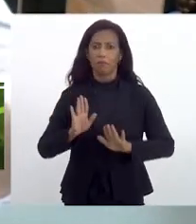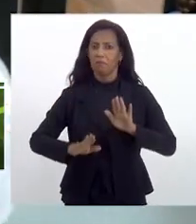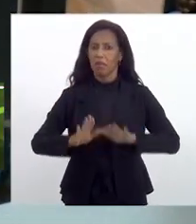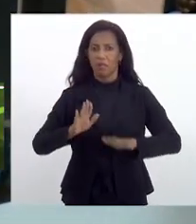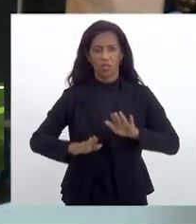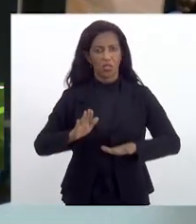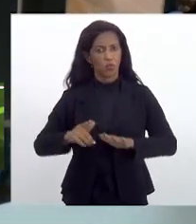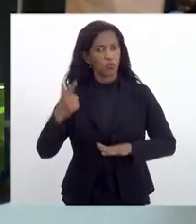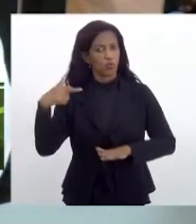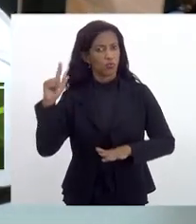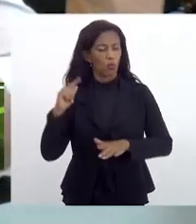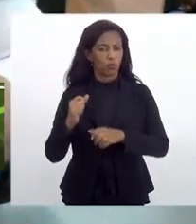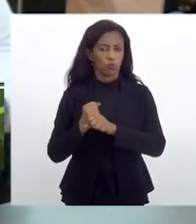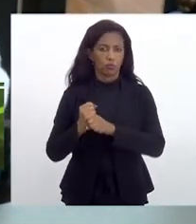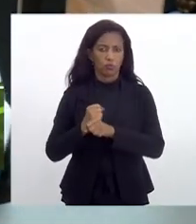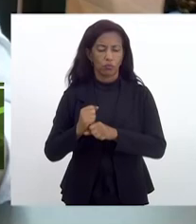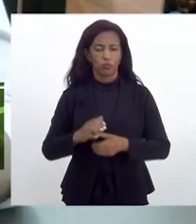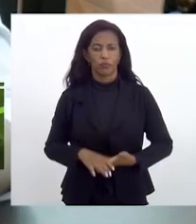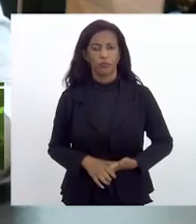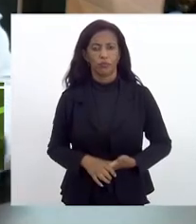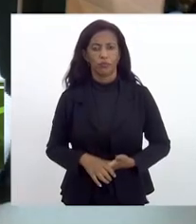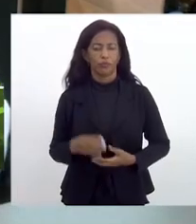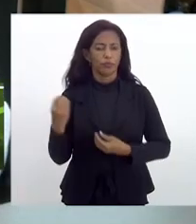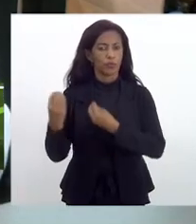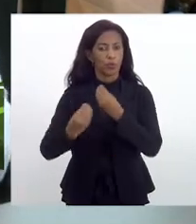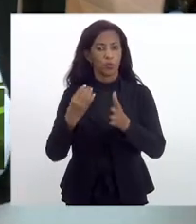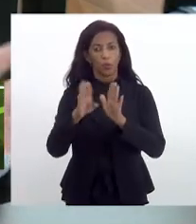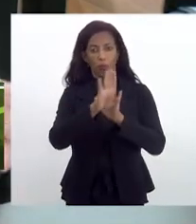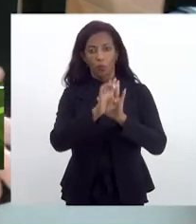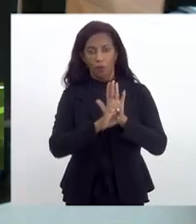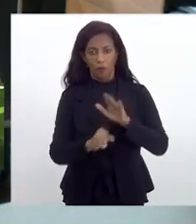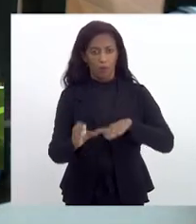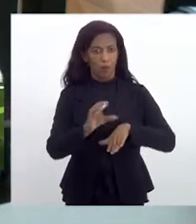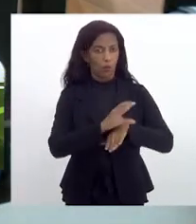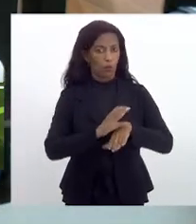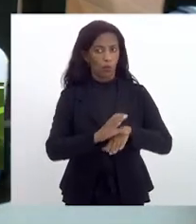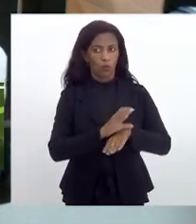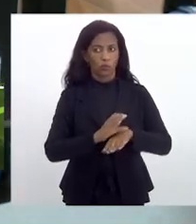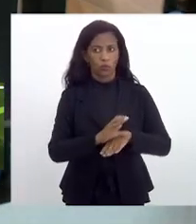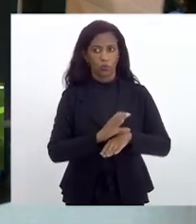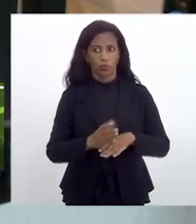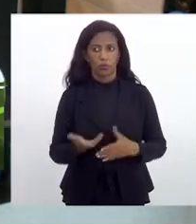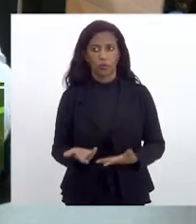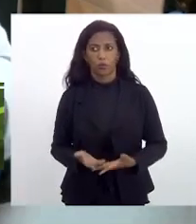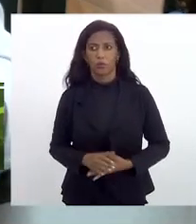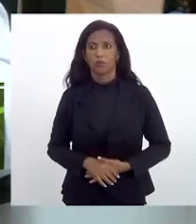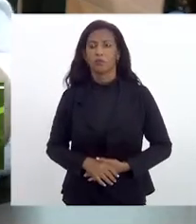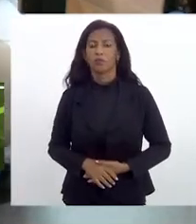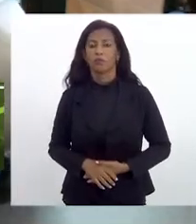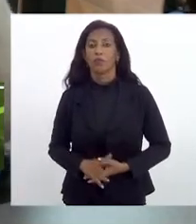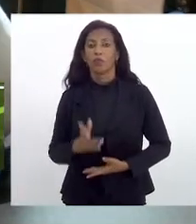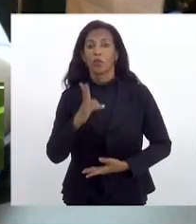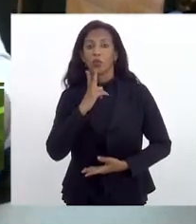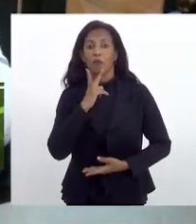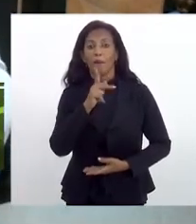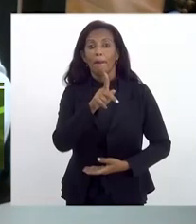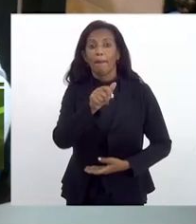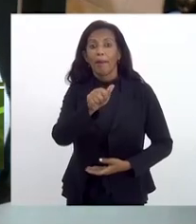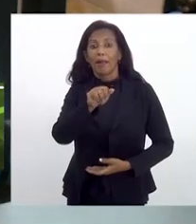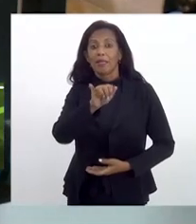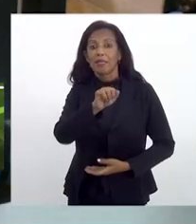passivos de outros anos. e como não é uma emenda constitucional, eu entendo que não... Não, eu estou falando dos passivos.